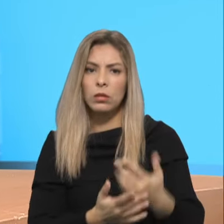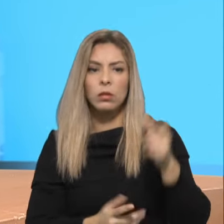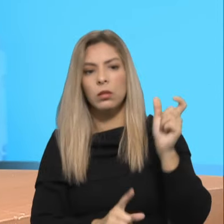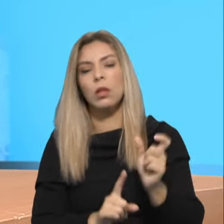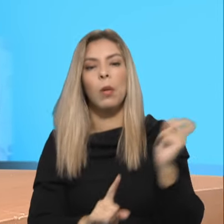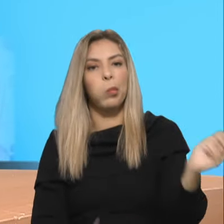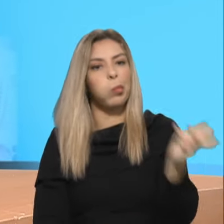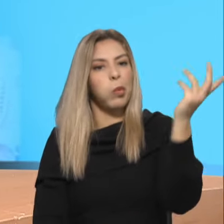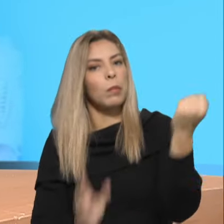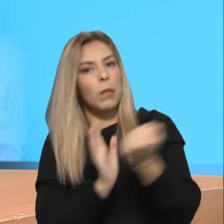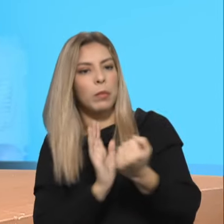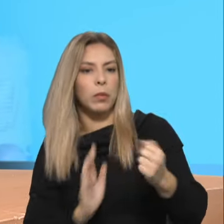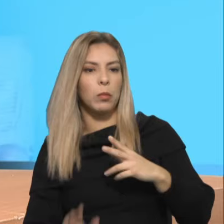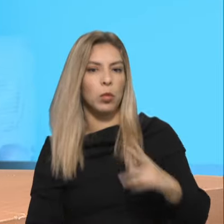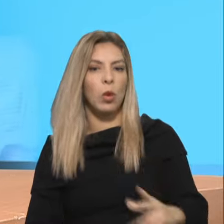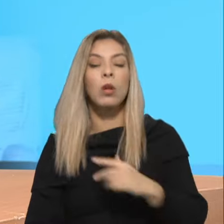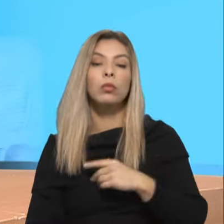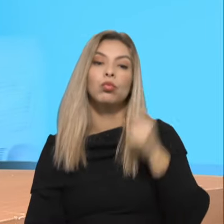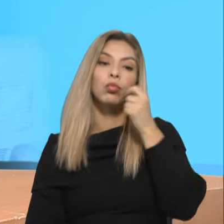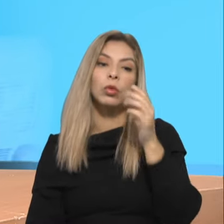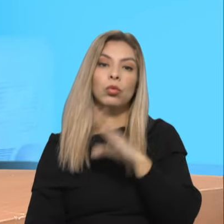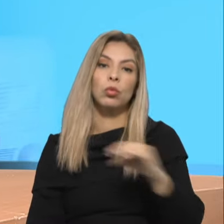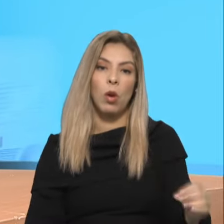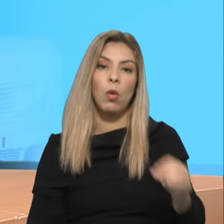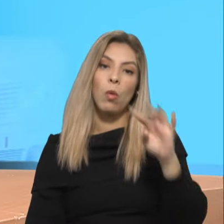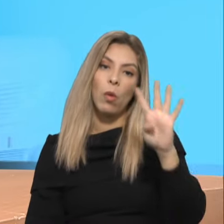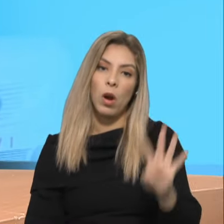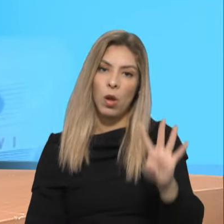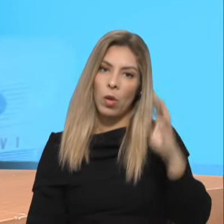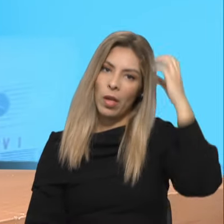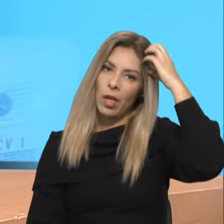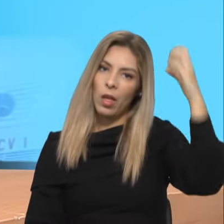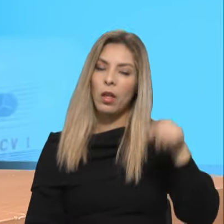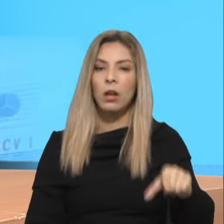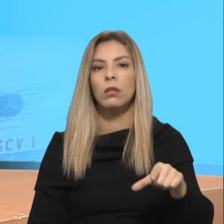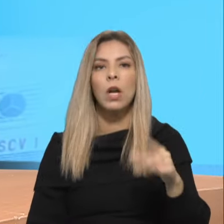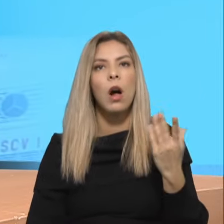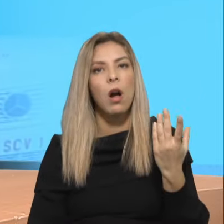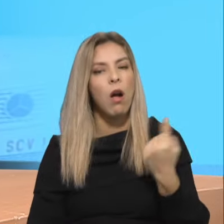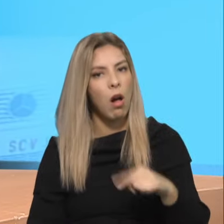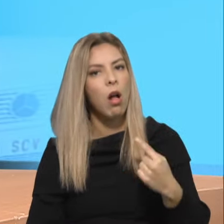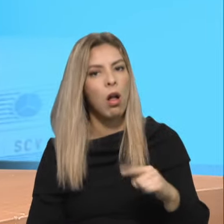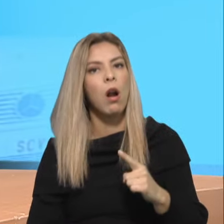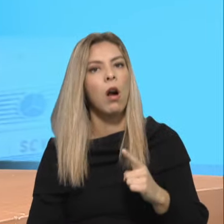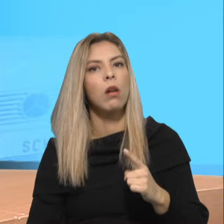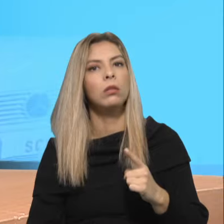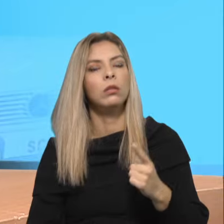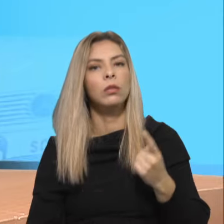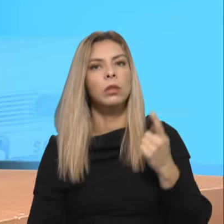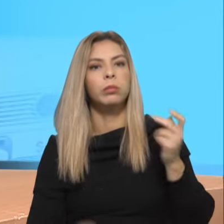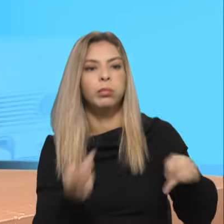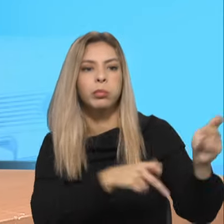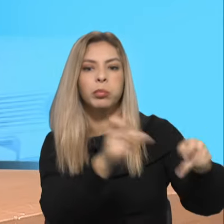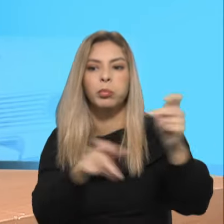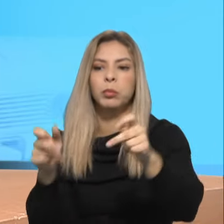teve ainda um efeito muito interessante, que foi receber uma onda que havia nas universidades, que se estava a gerar, que começou